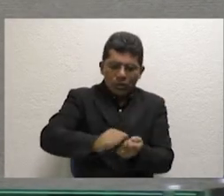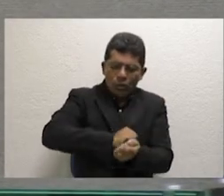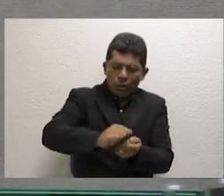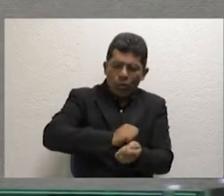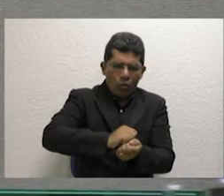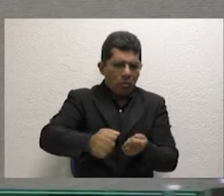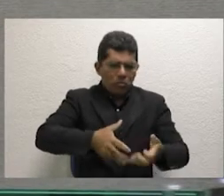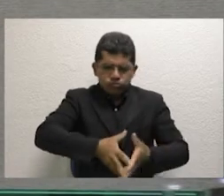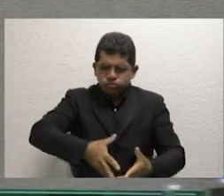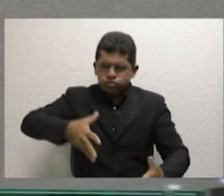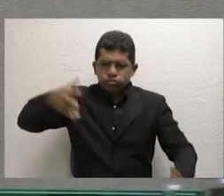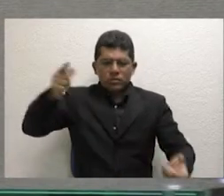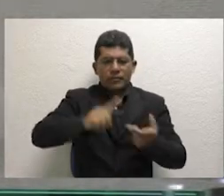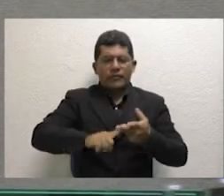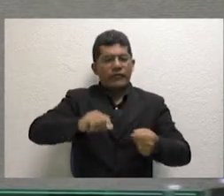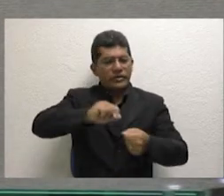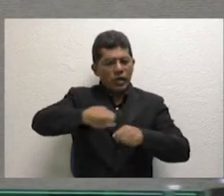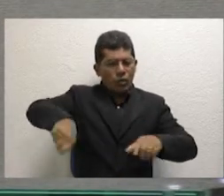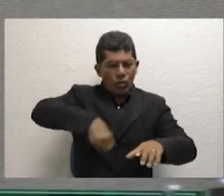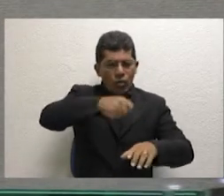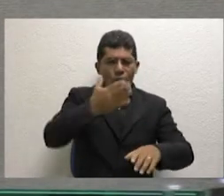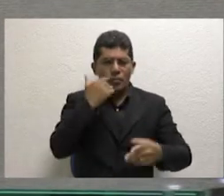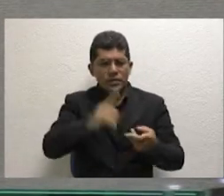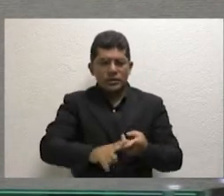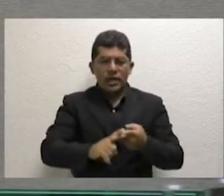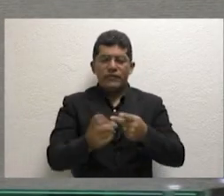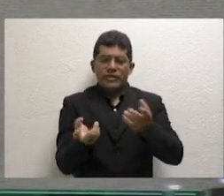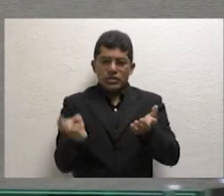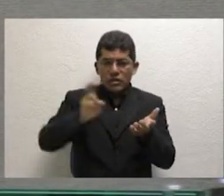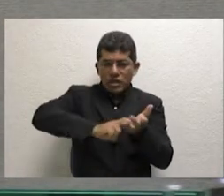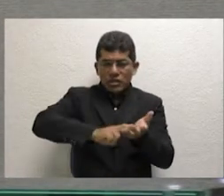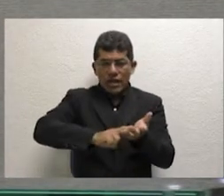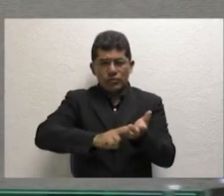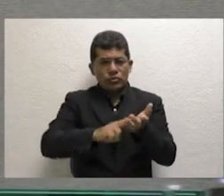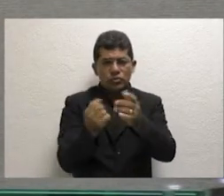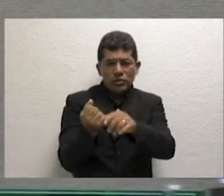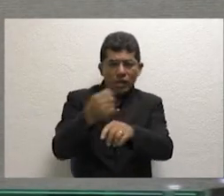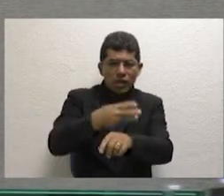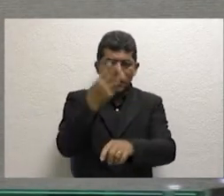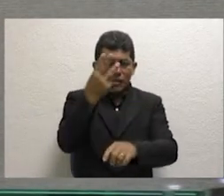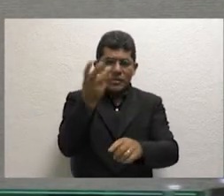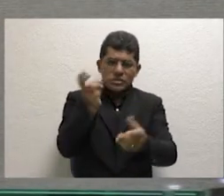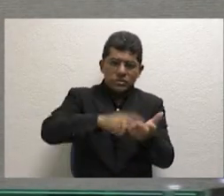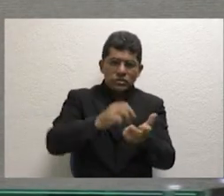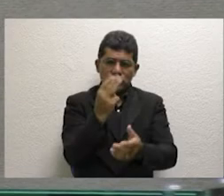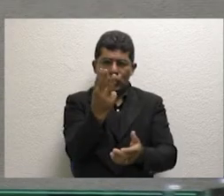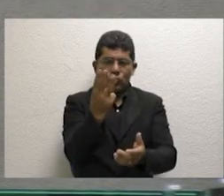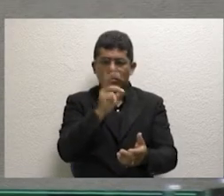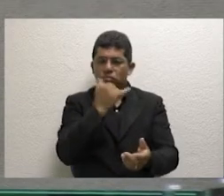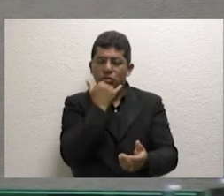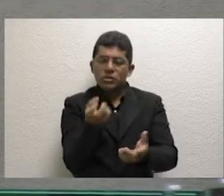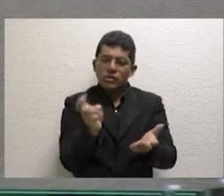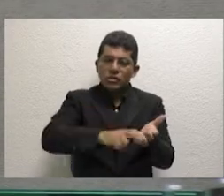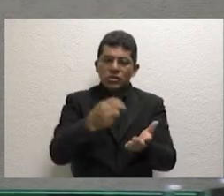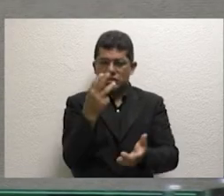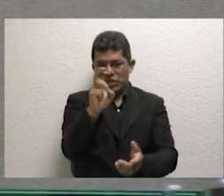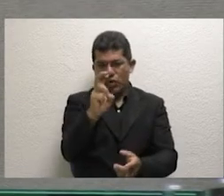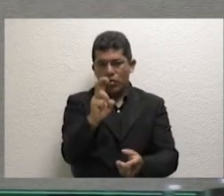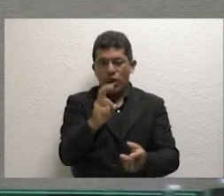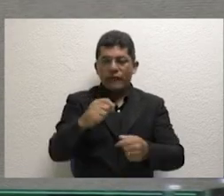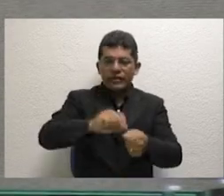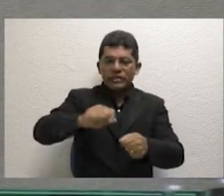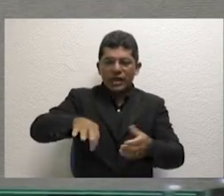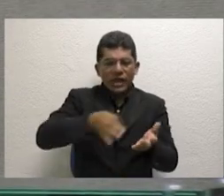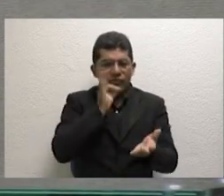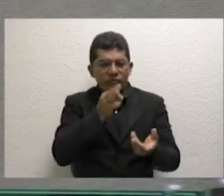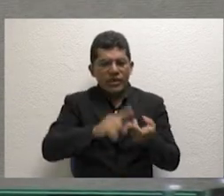comida levanta 3 horas da manhã porque quando o marido levantar 5 e meia tem que ter o café da manhã tem que ter o almoço pronto